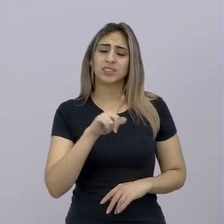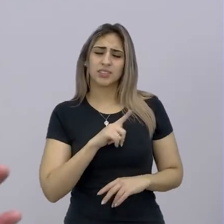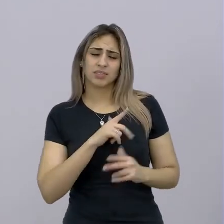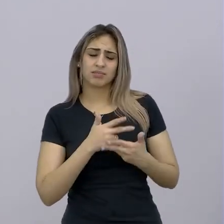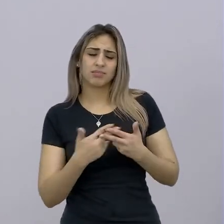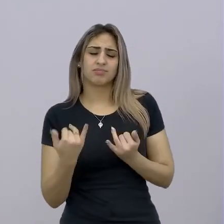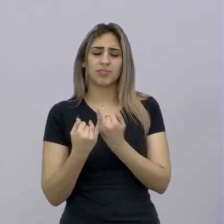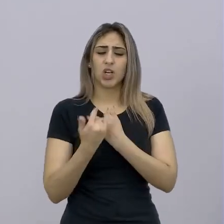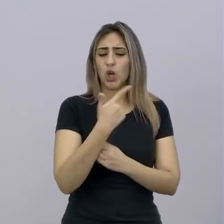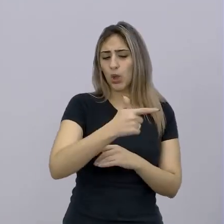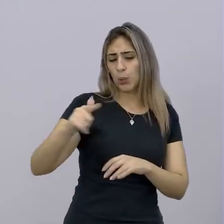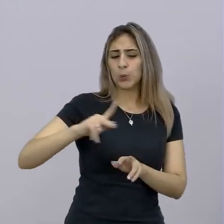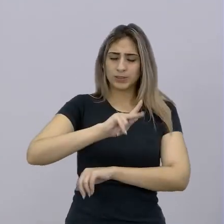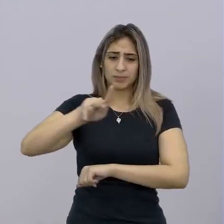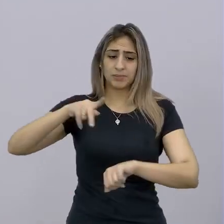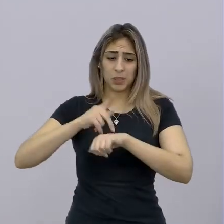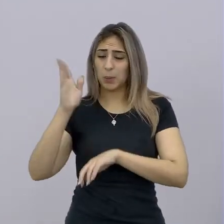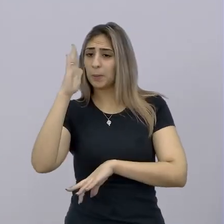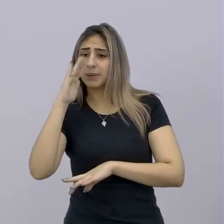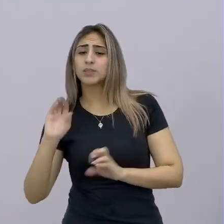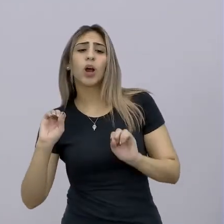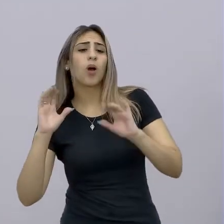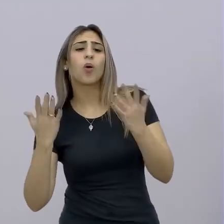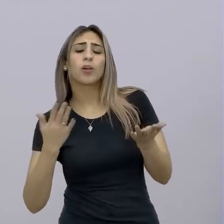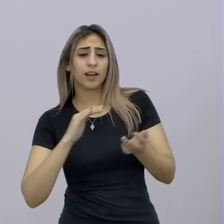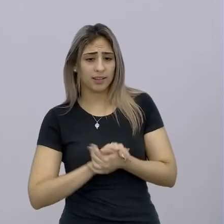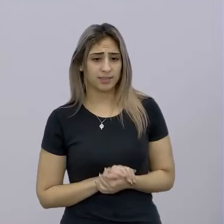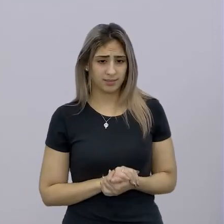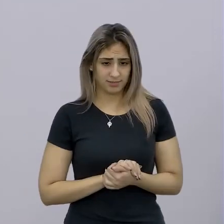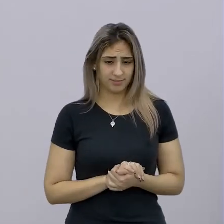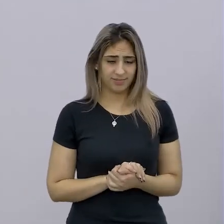dissenso em outros países e no Brasil o que ocorre?